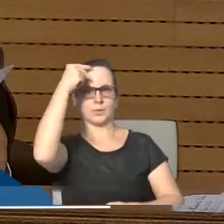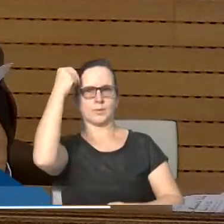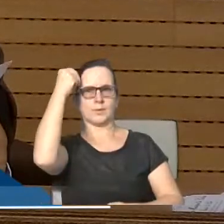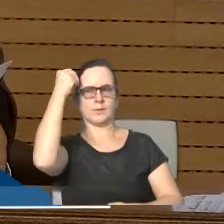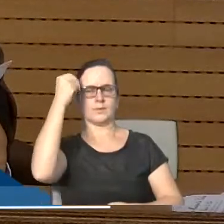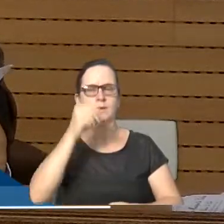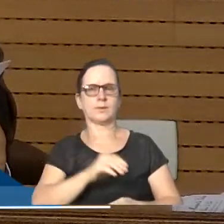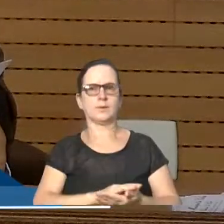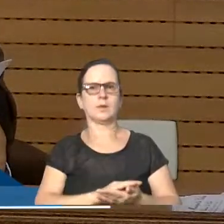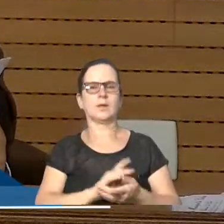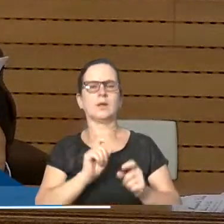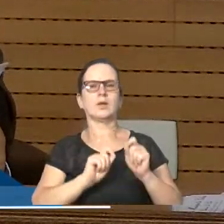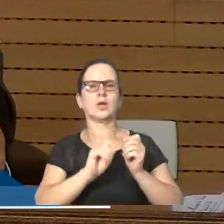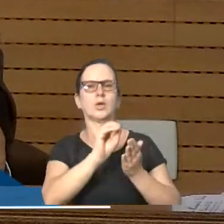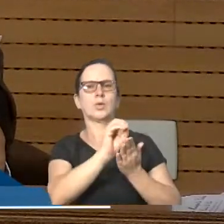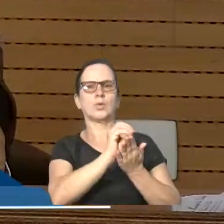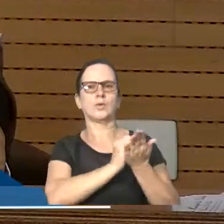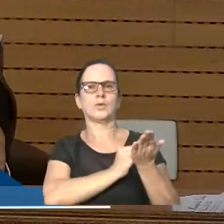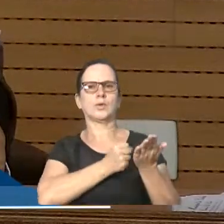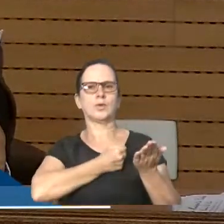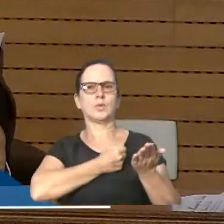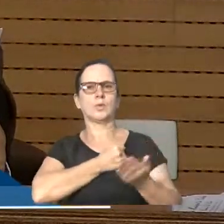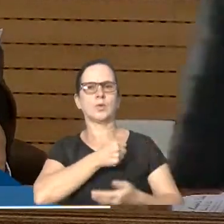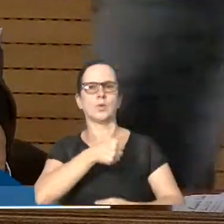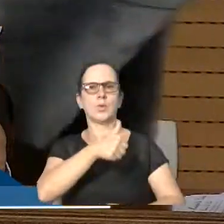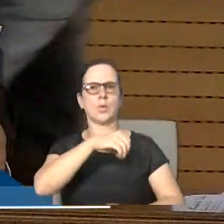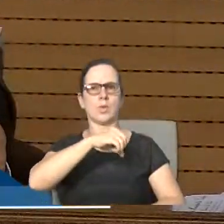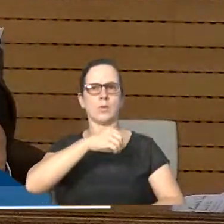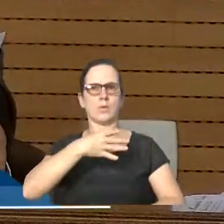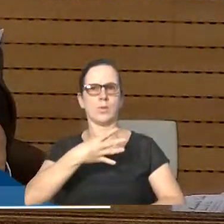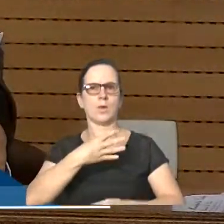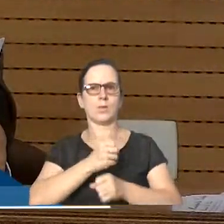Prefeito Municipal por meio do ofício número